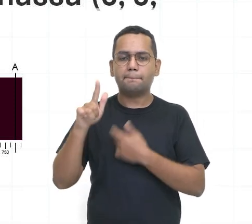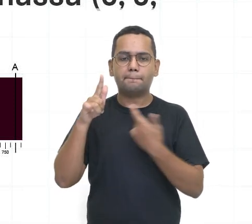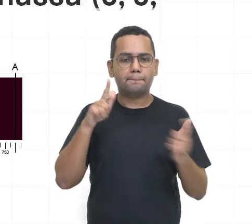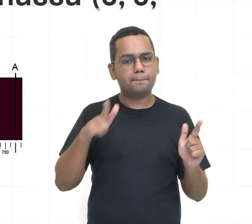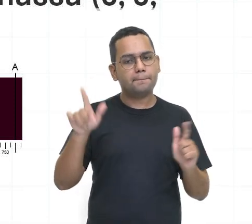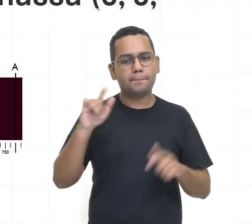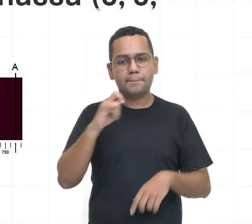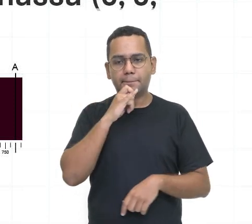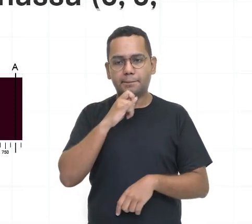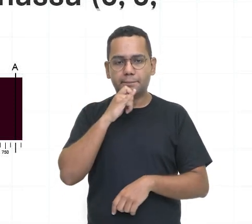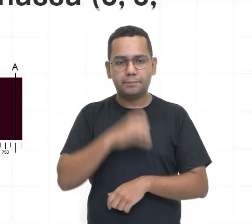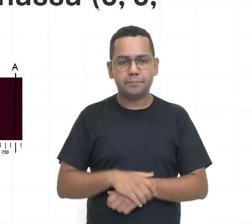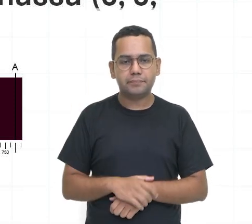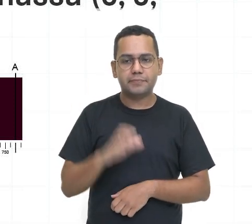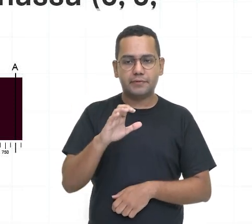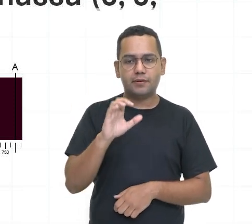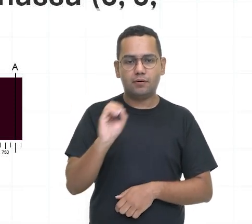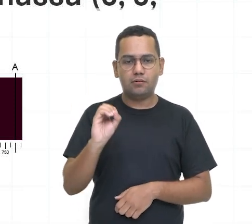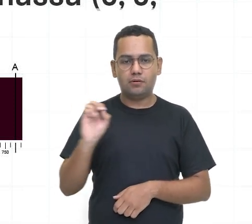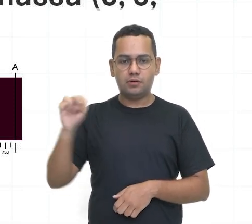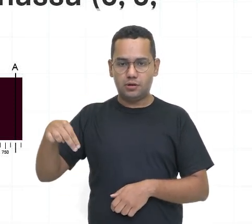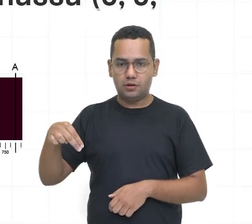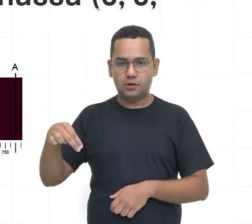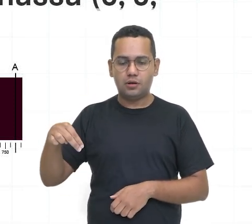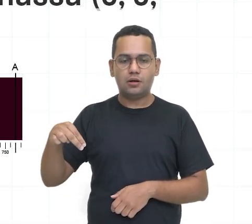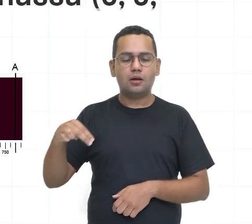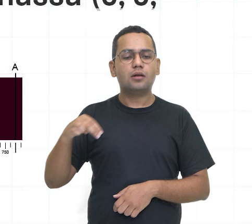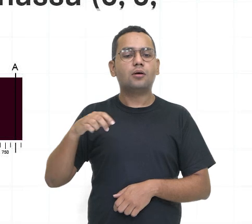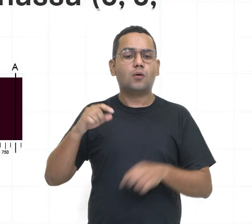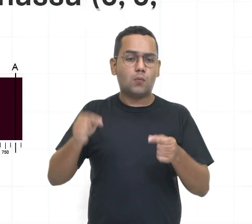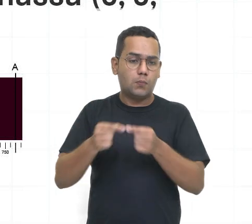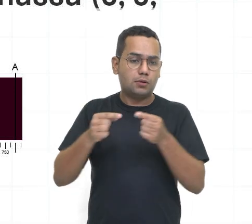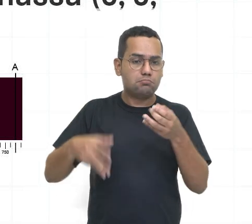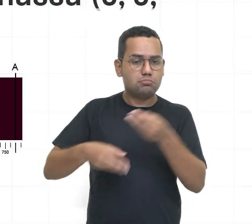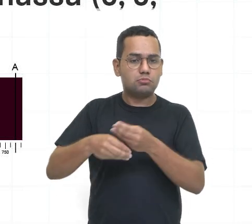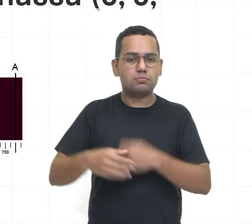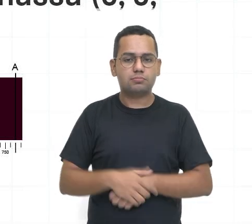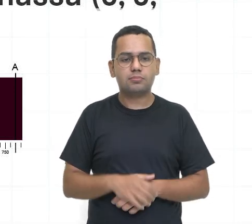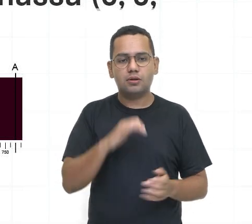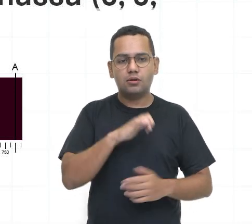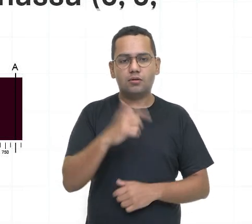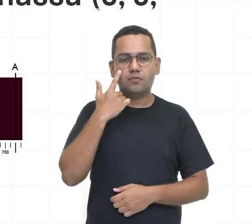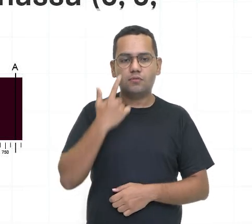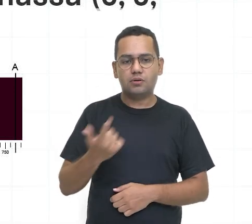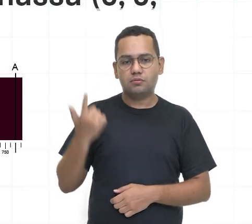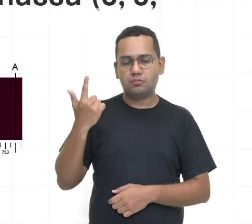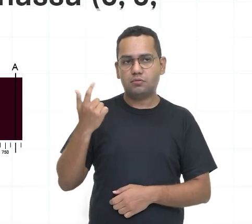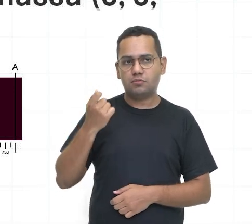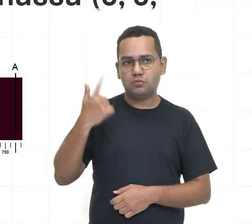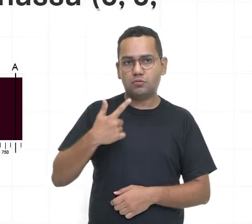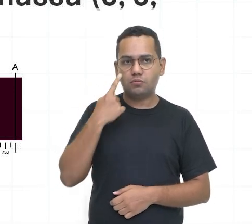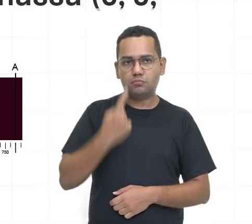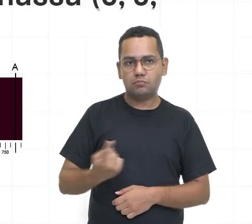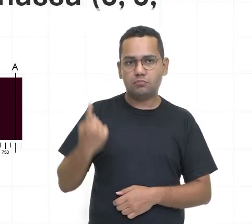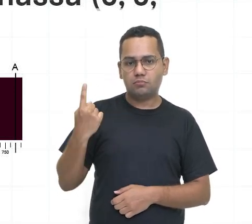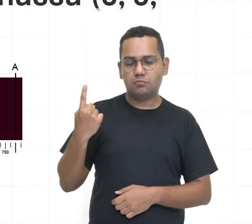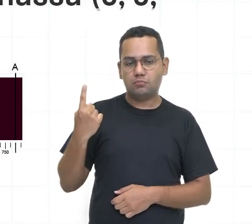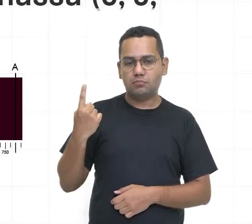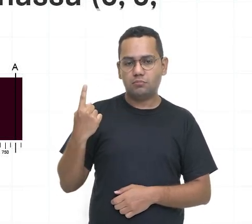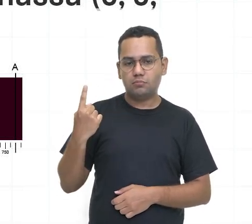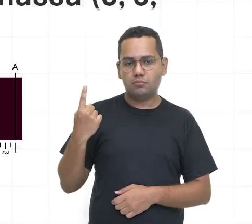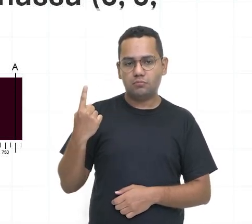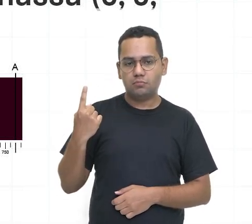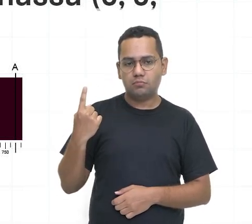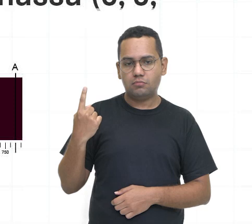oxigênio e nitrogênio seria o restante da composição. Nessa imagem colorida abaixo, você observa o espectro do